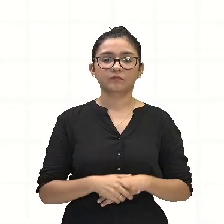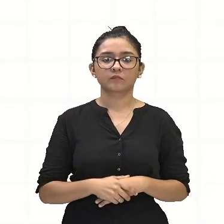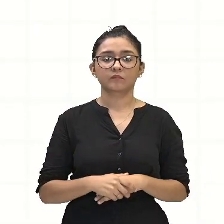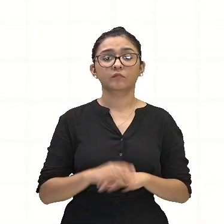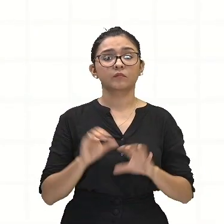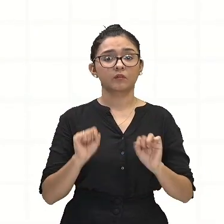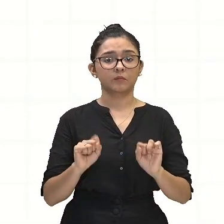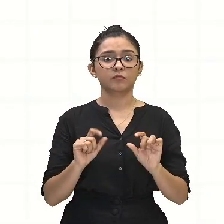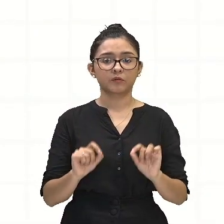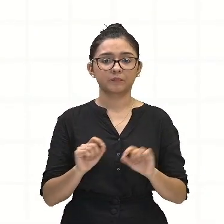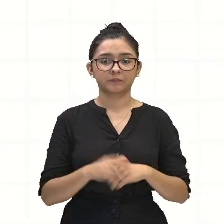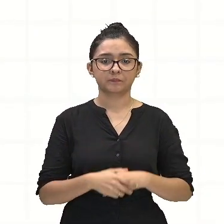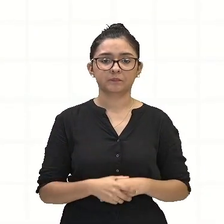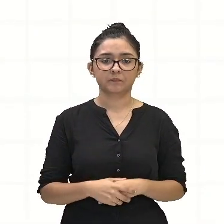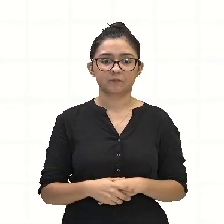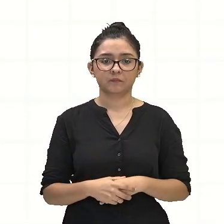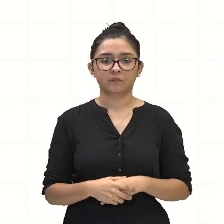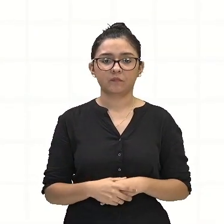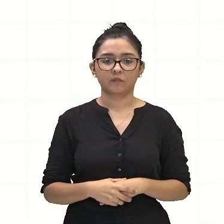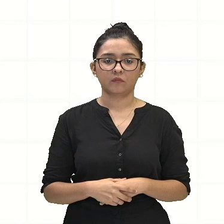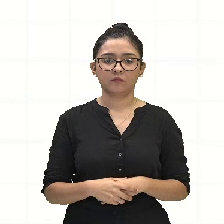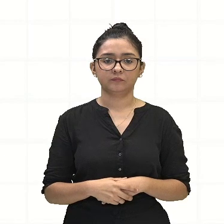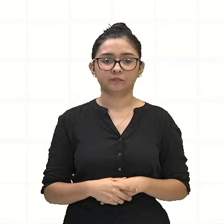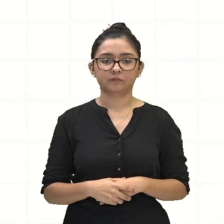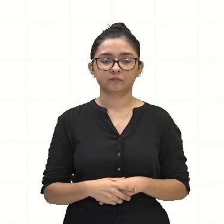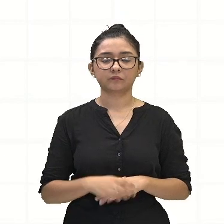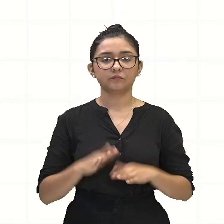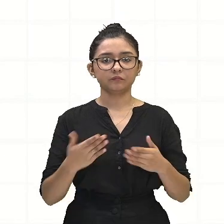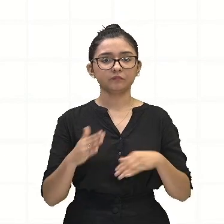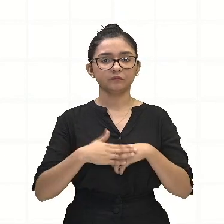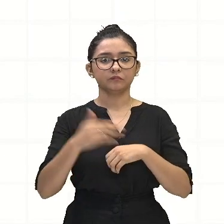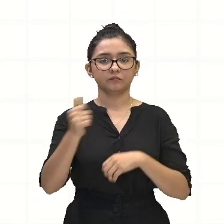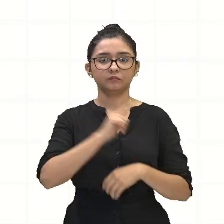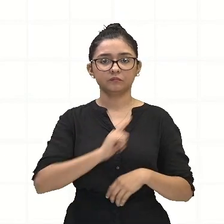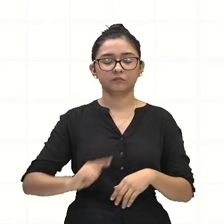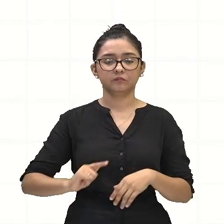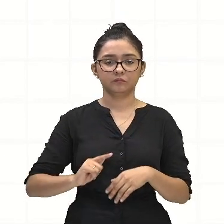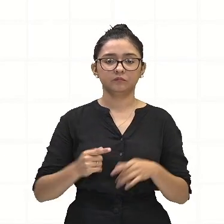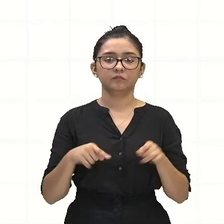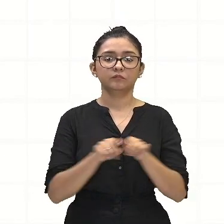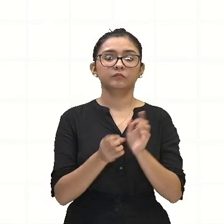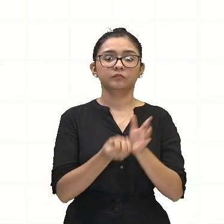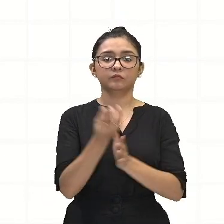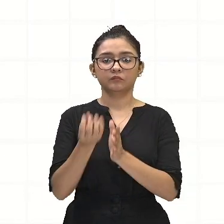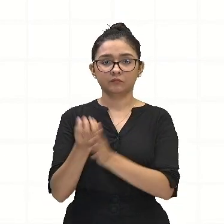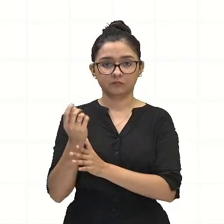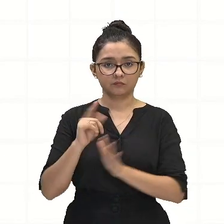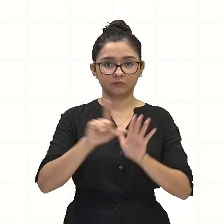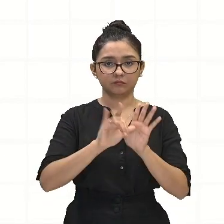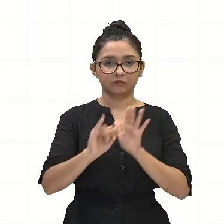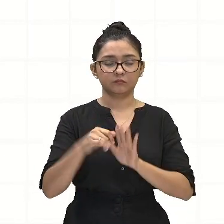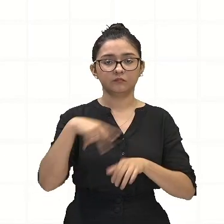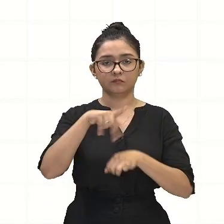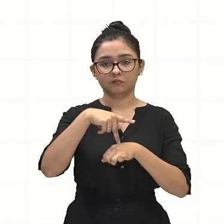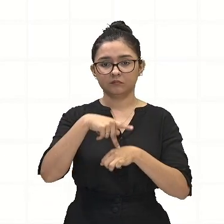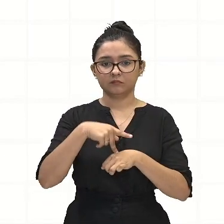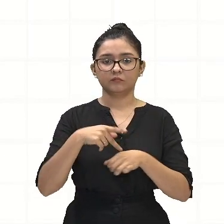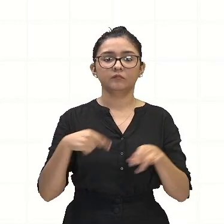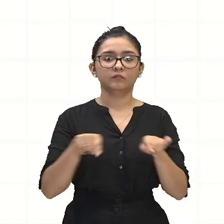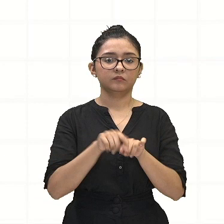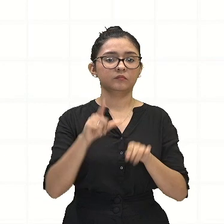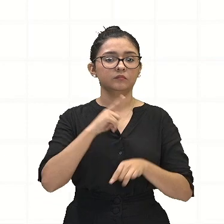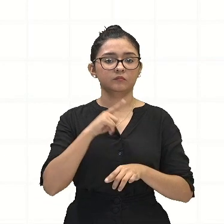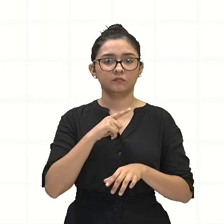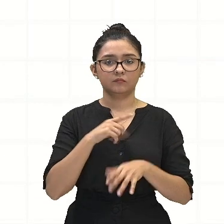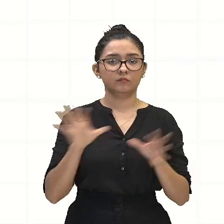tomar medidas para fortalecer o governo central, como criar leis comuns para todo o país, ter um